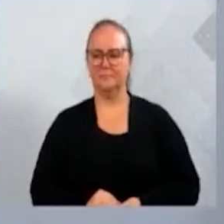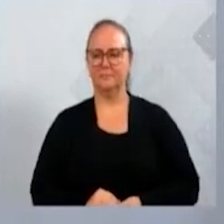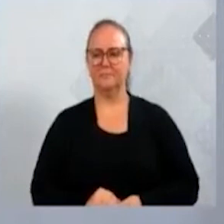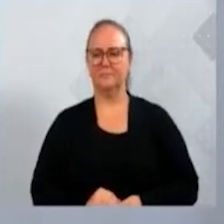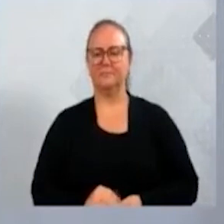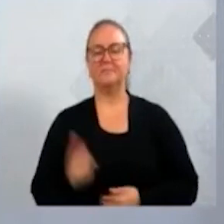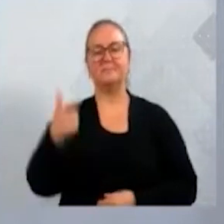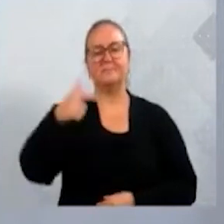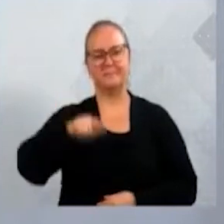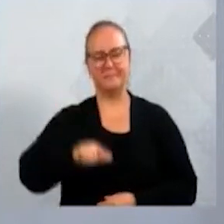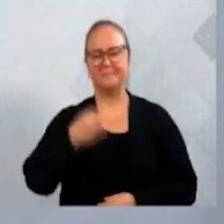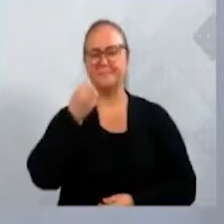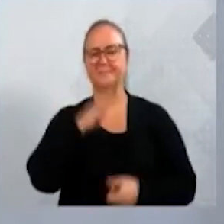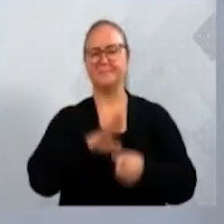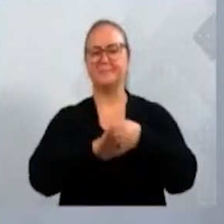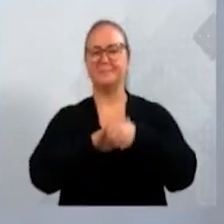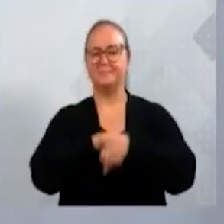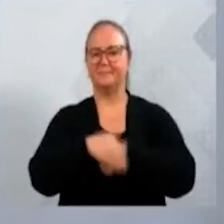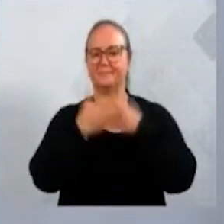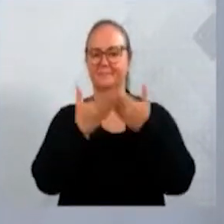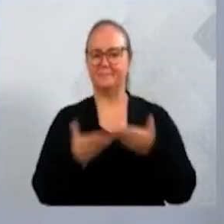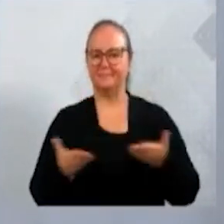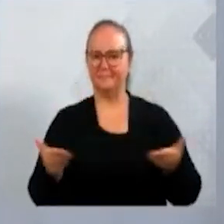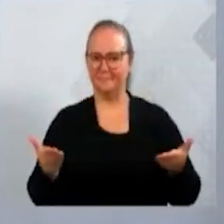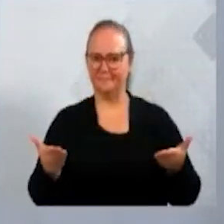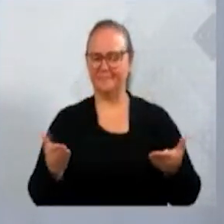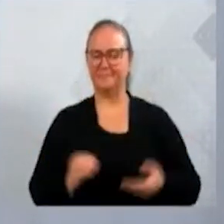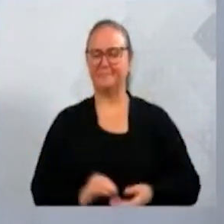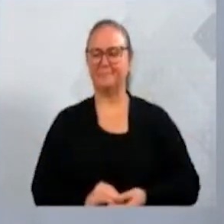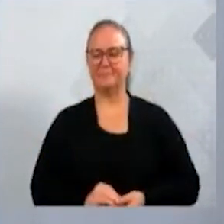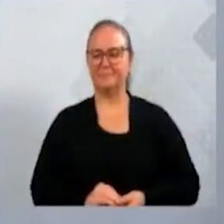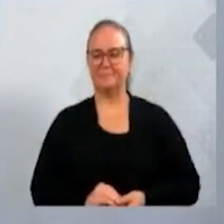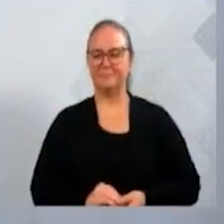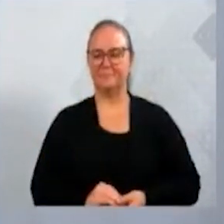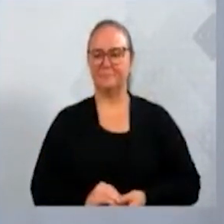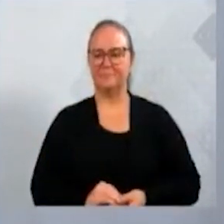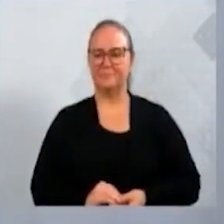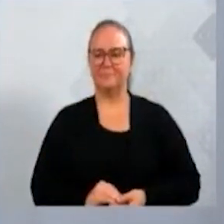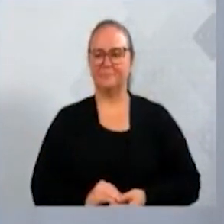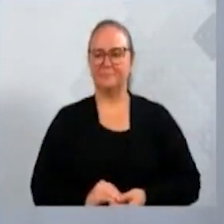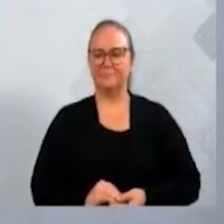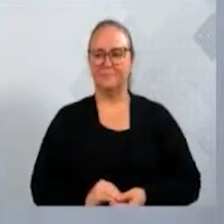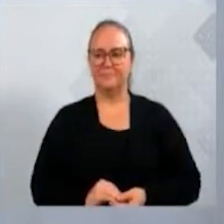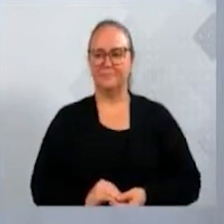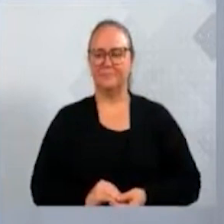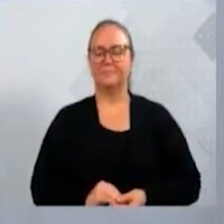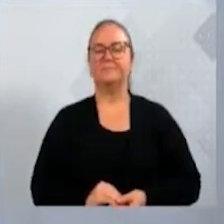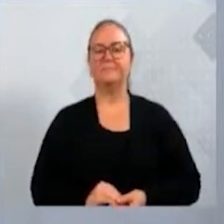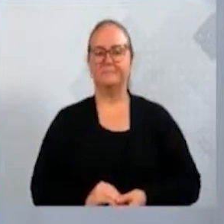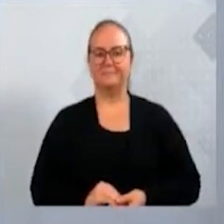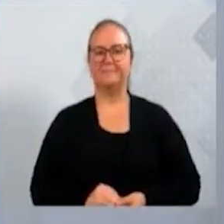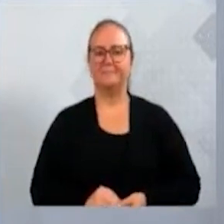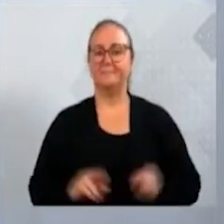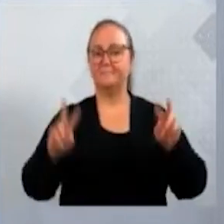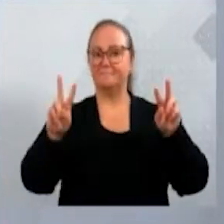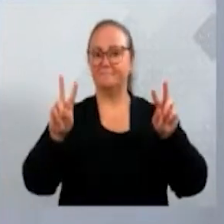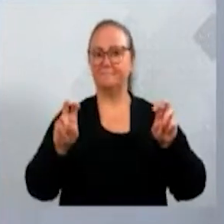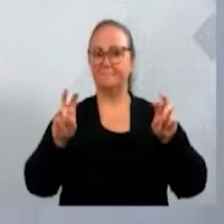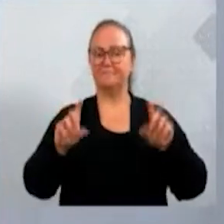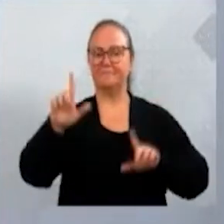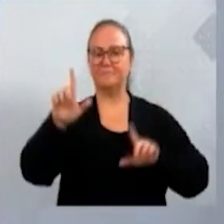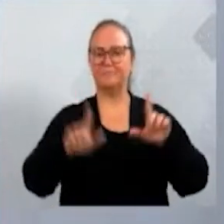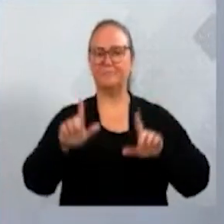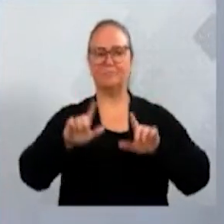mais uma vez boa noite a todos falar de imprensa